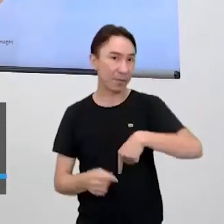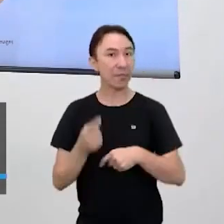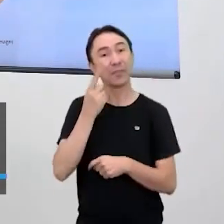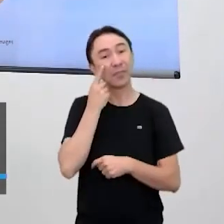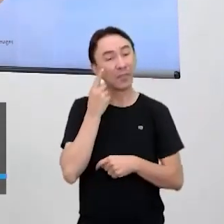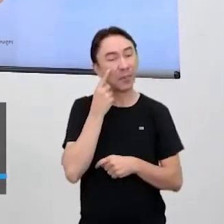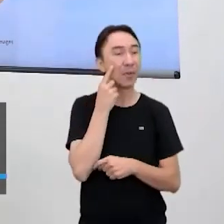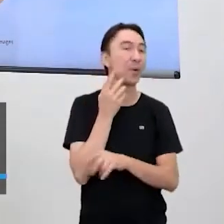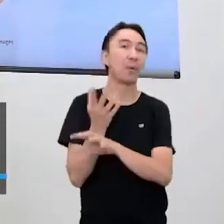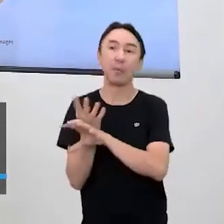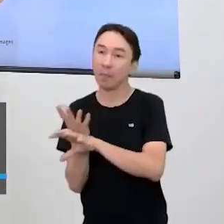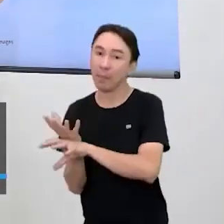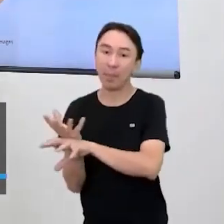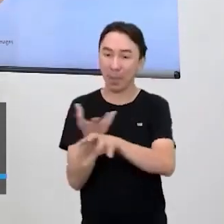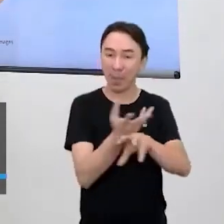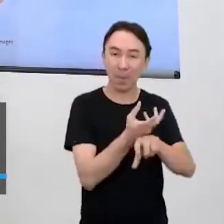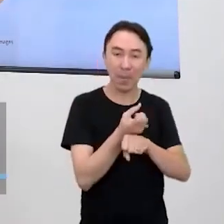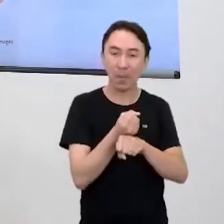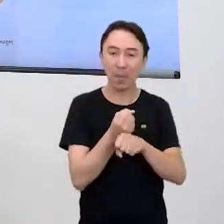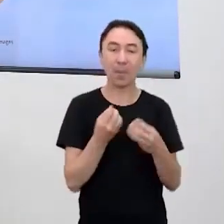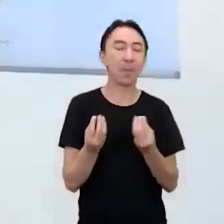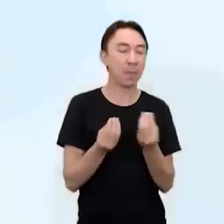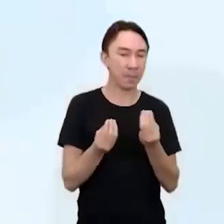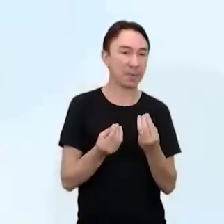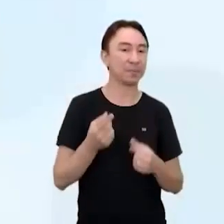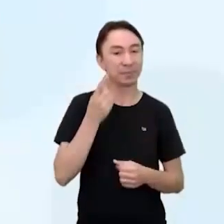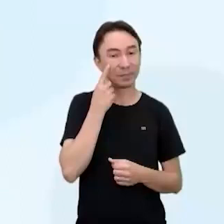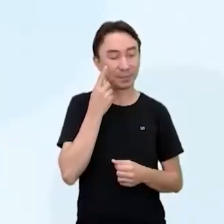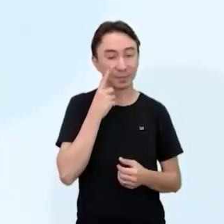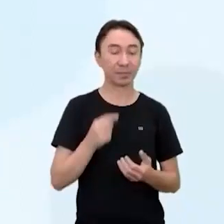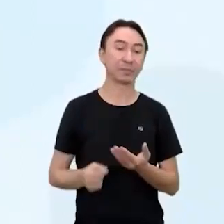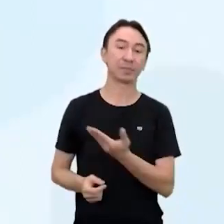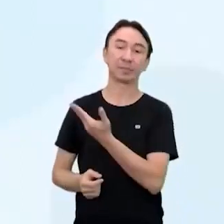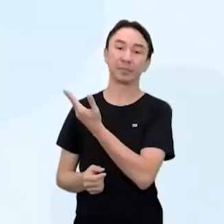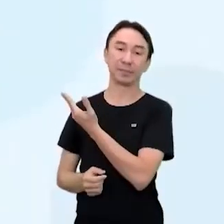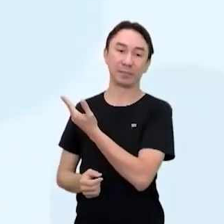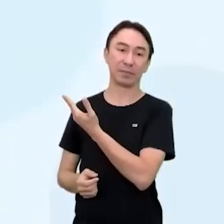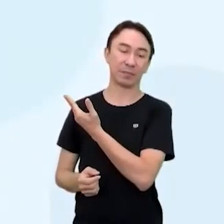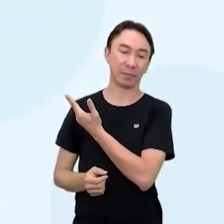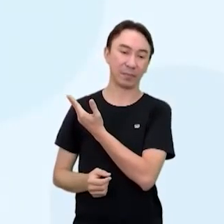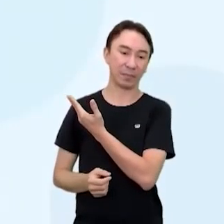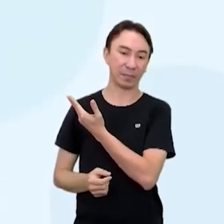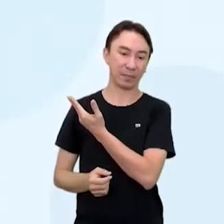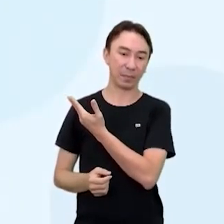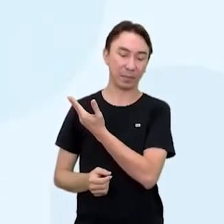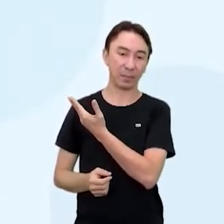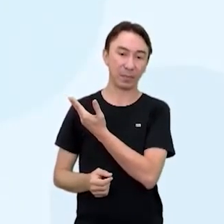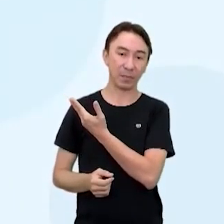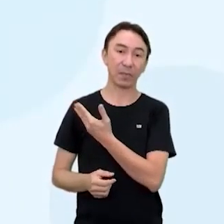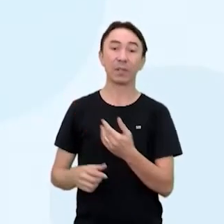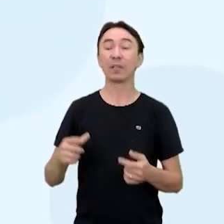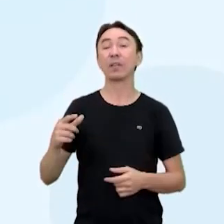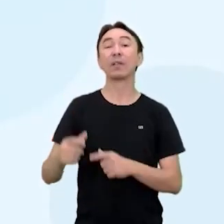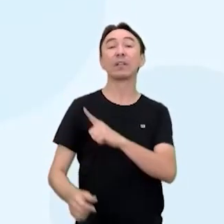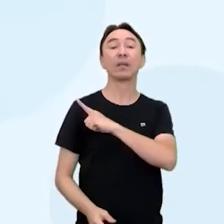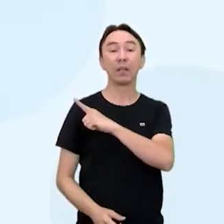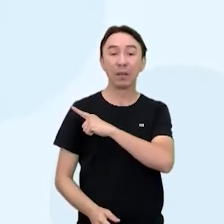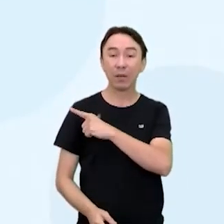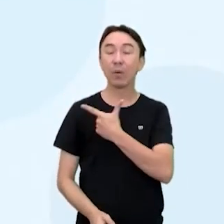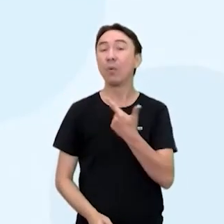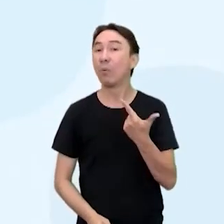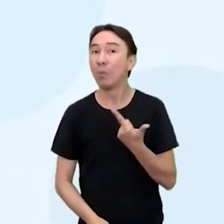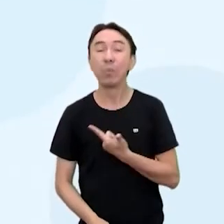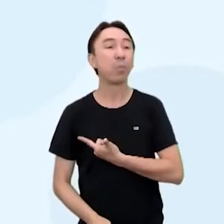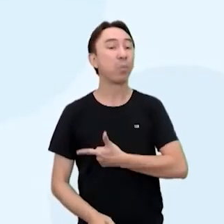interdisciplinaridade. Pensando nisso, olha lá, bota no LED. A gente vai falar de um outro componente agora, que são